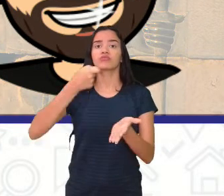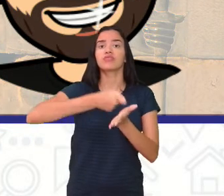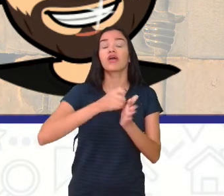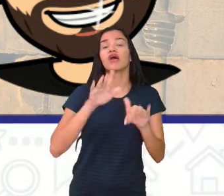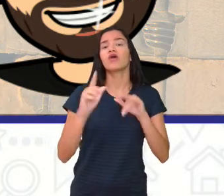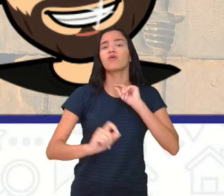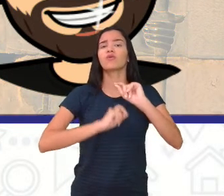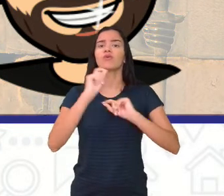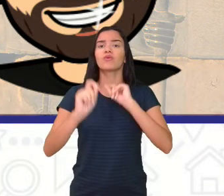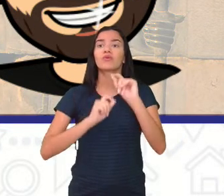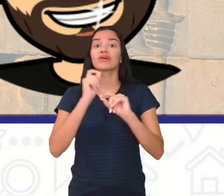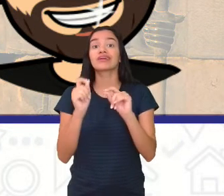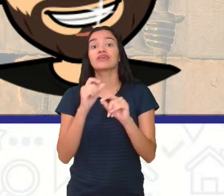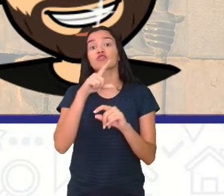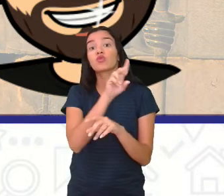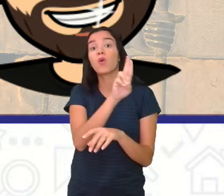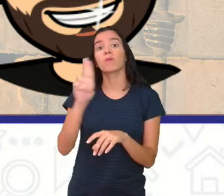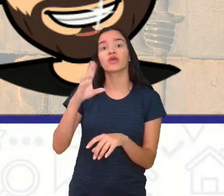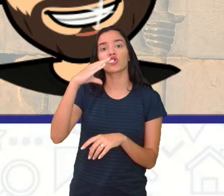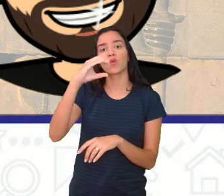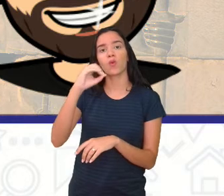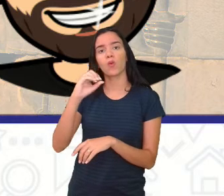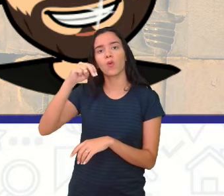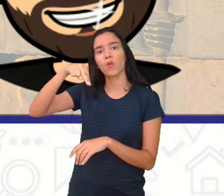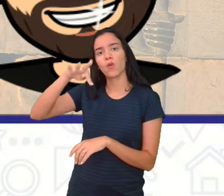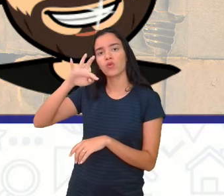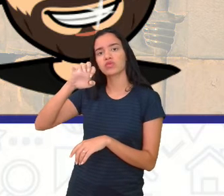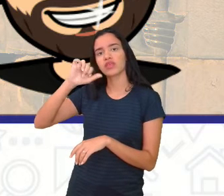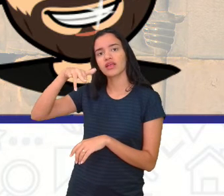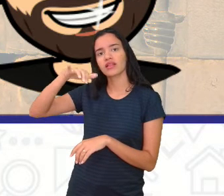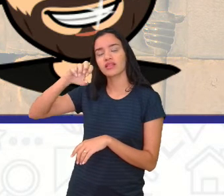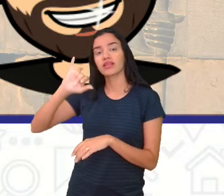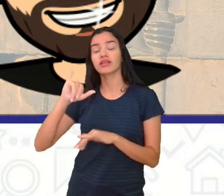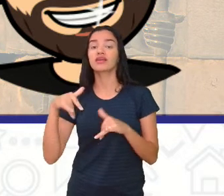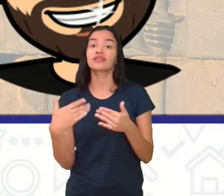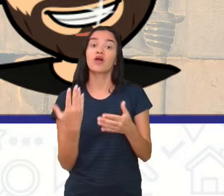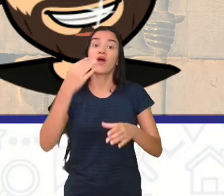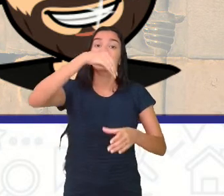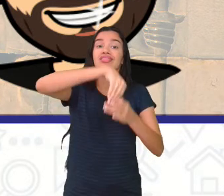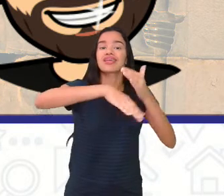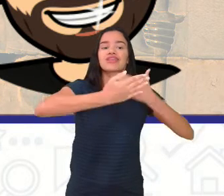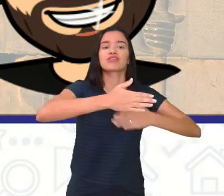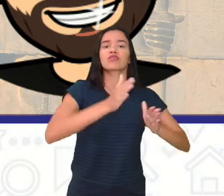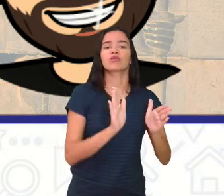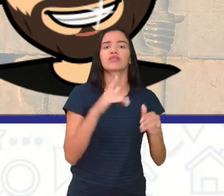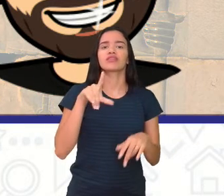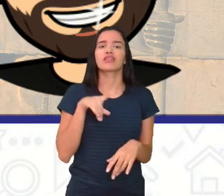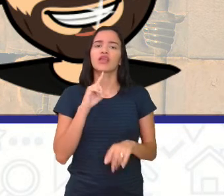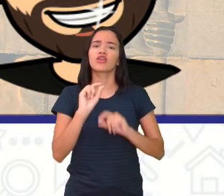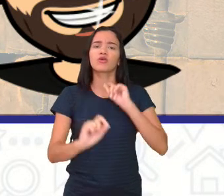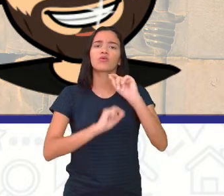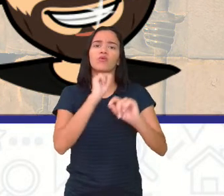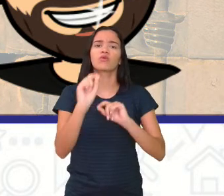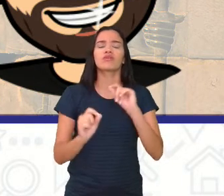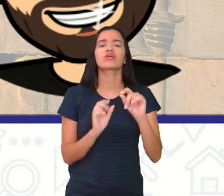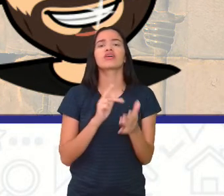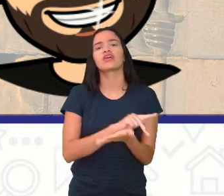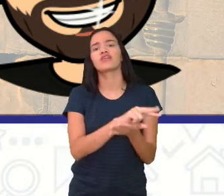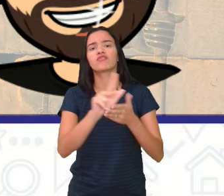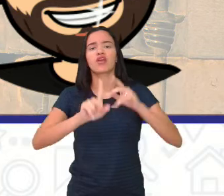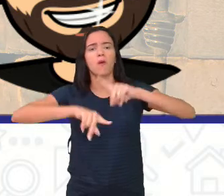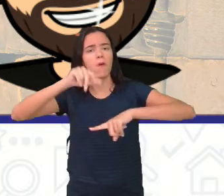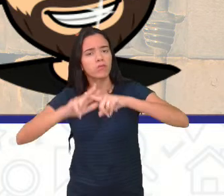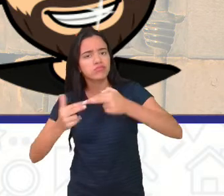de containers, certo? Então, ali dentro a gente tem várias mercadorias e veja,